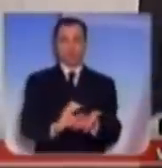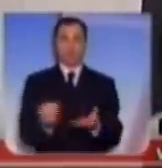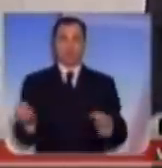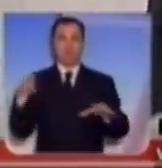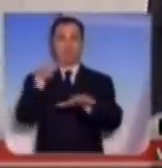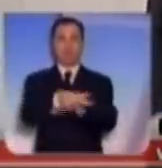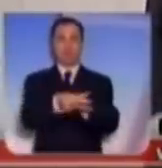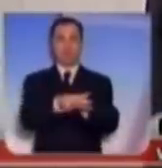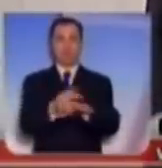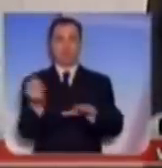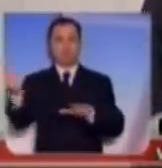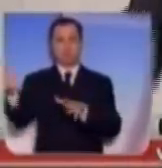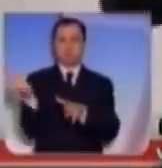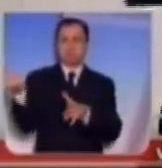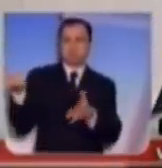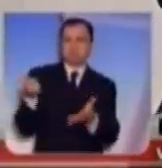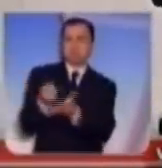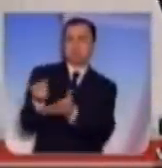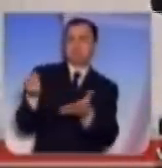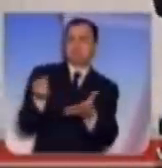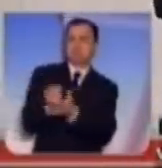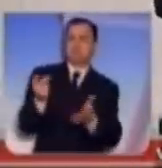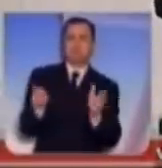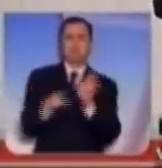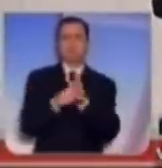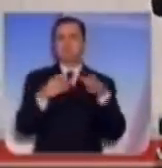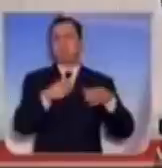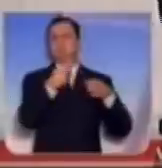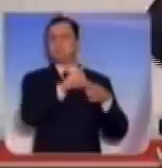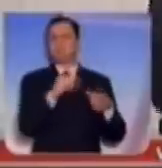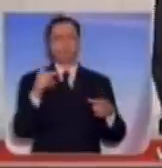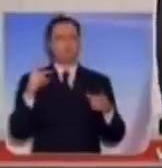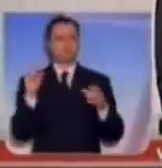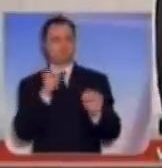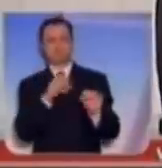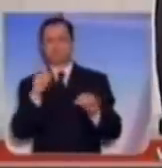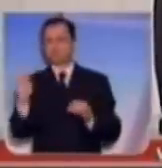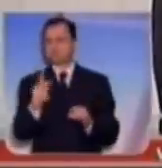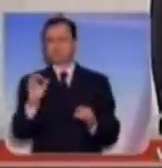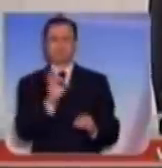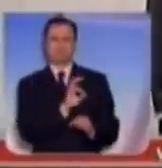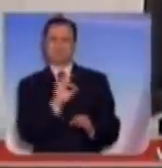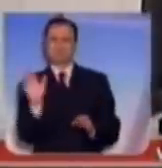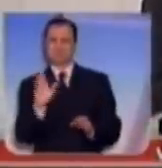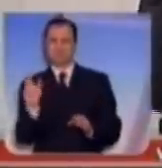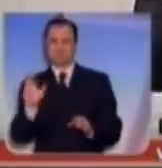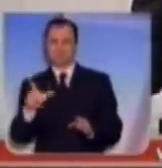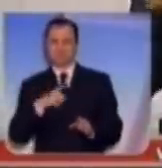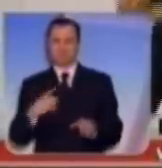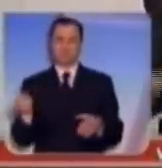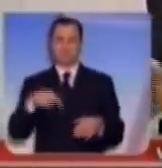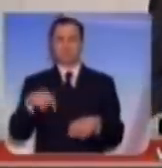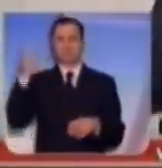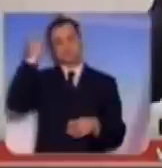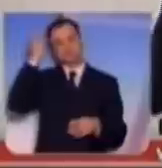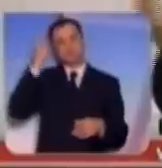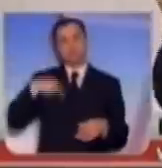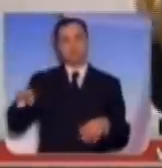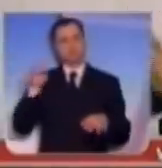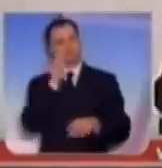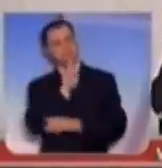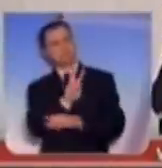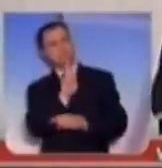a inclusão de gastos que não são da educação pública no orçamento da educação. E aqui em São Paulo nós